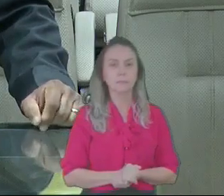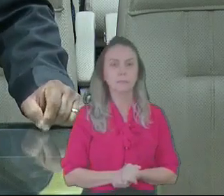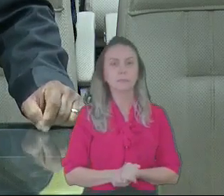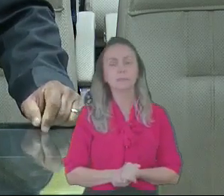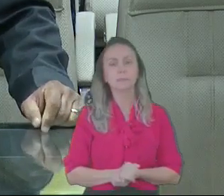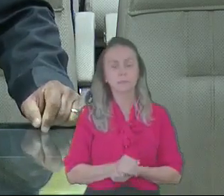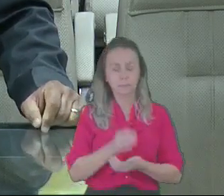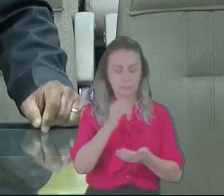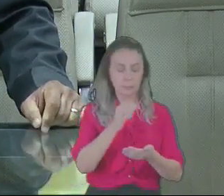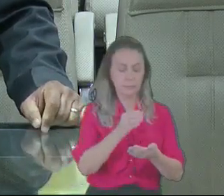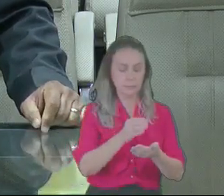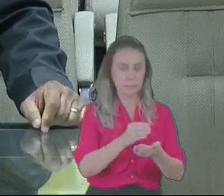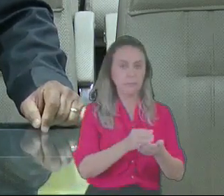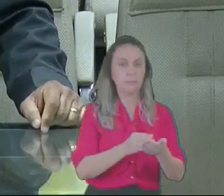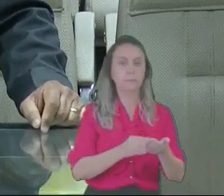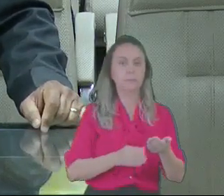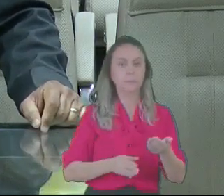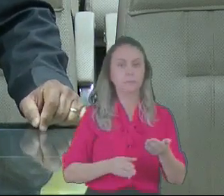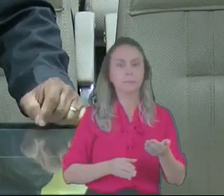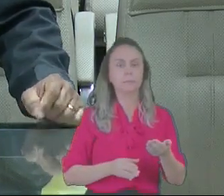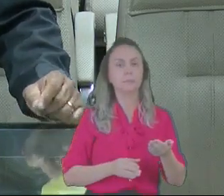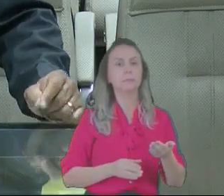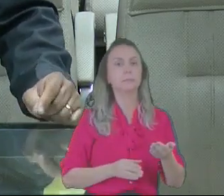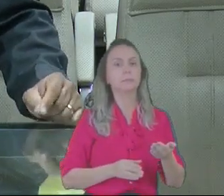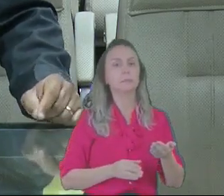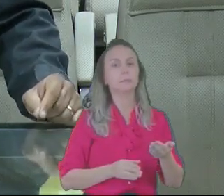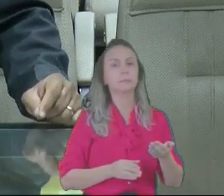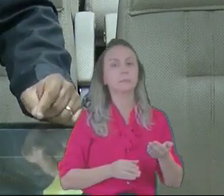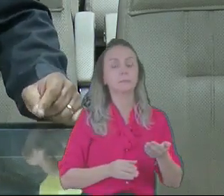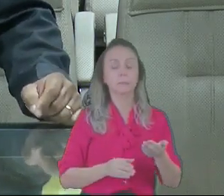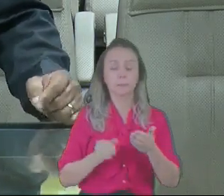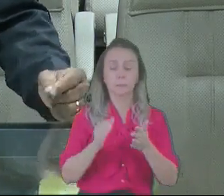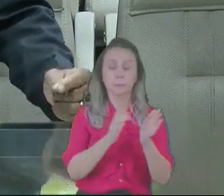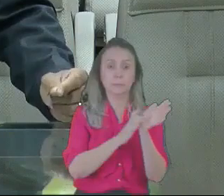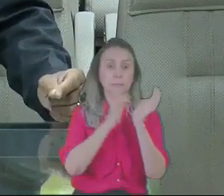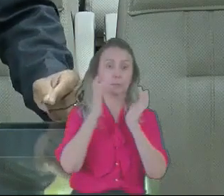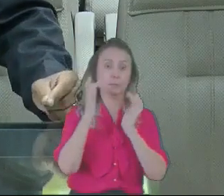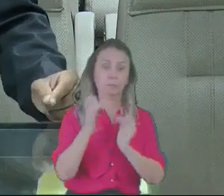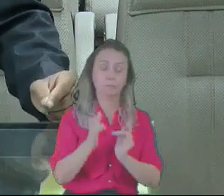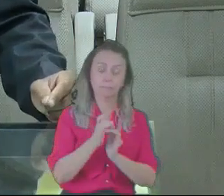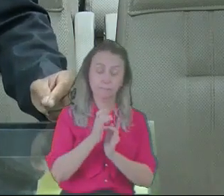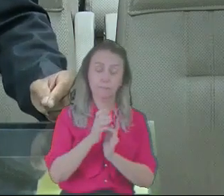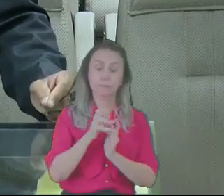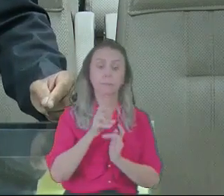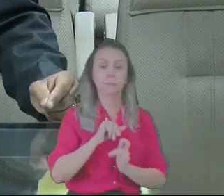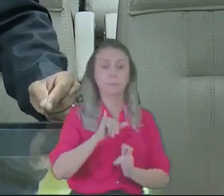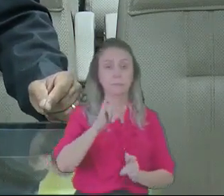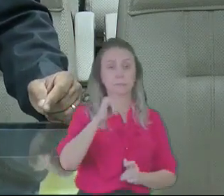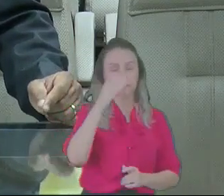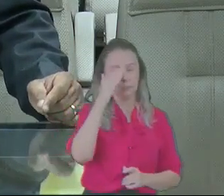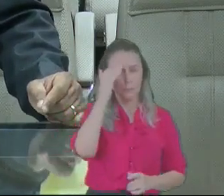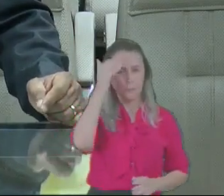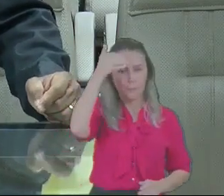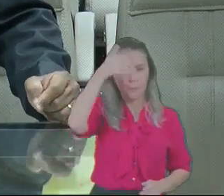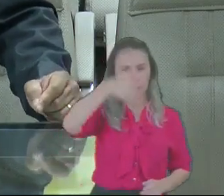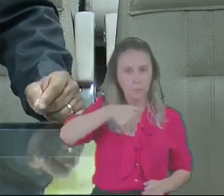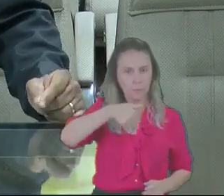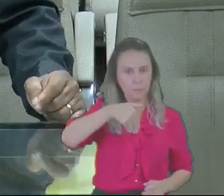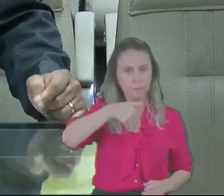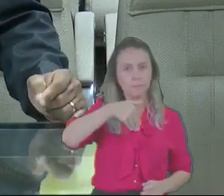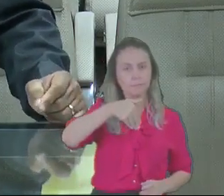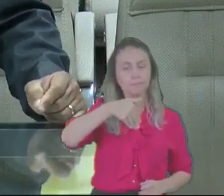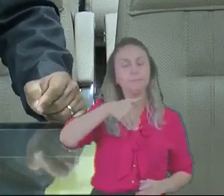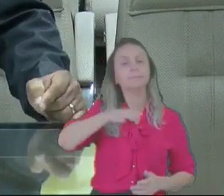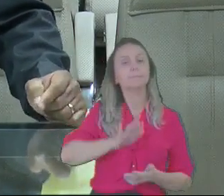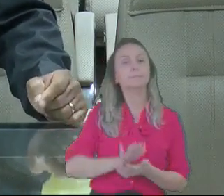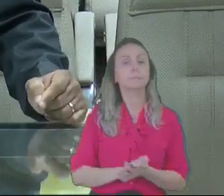Esse é um capítulo que e o próprio Jesus vai provar o que a